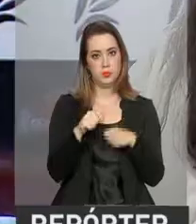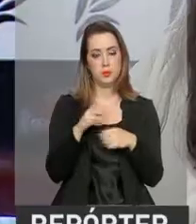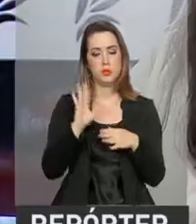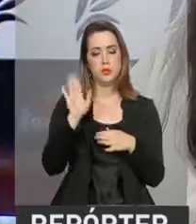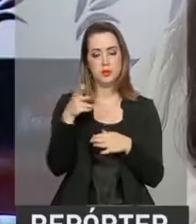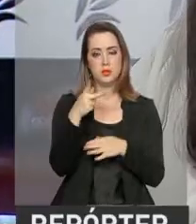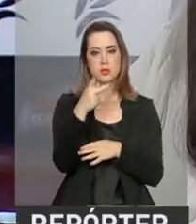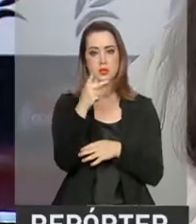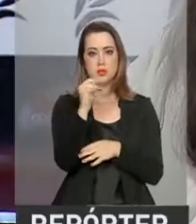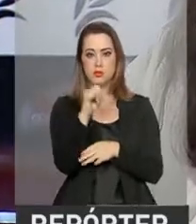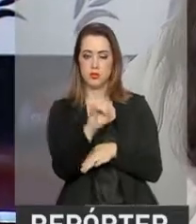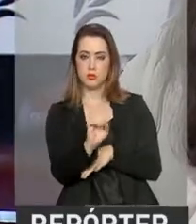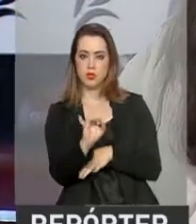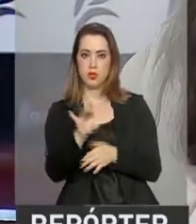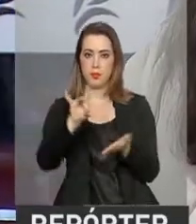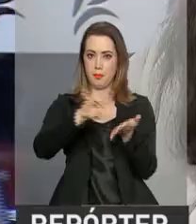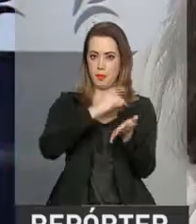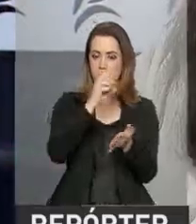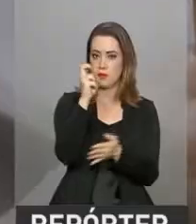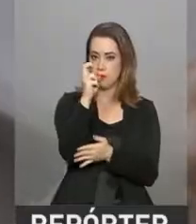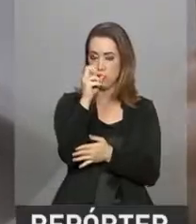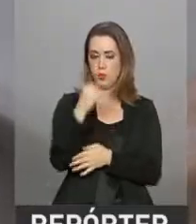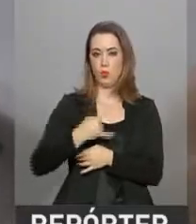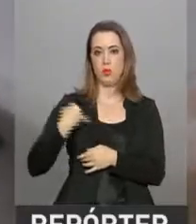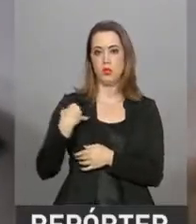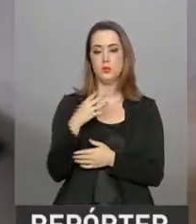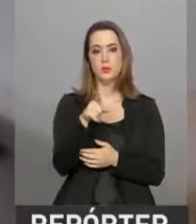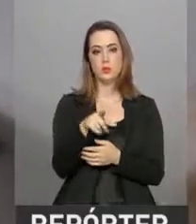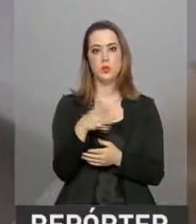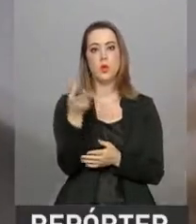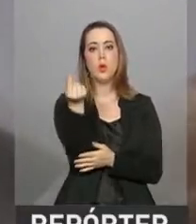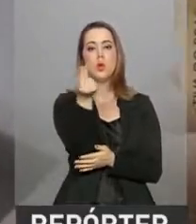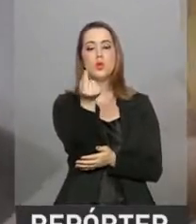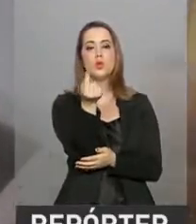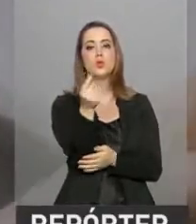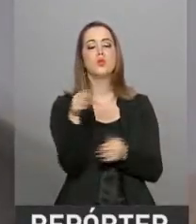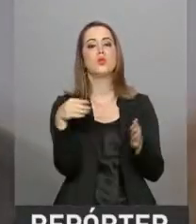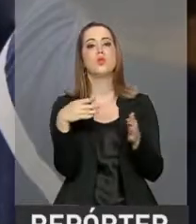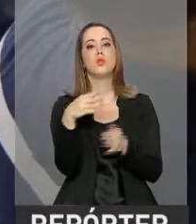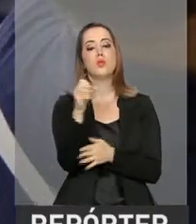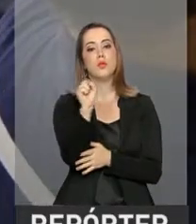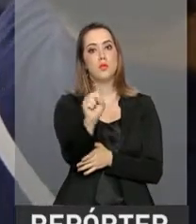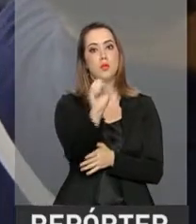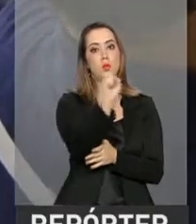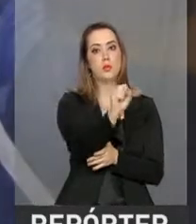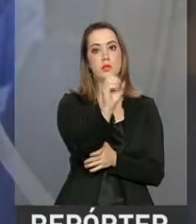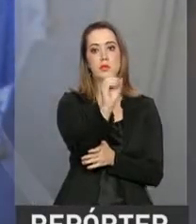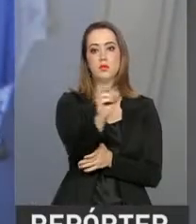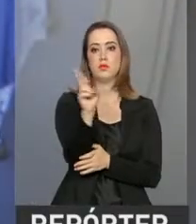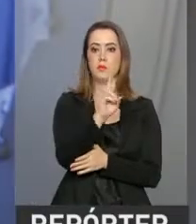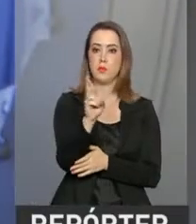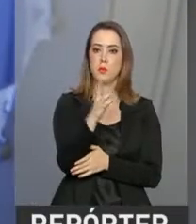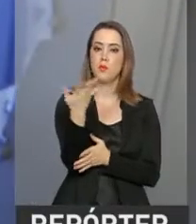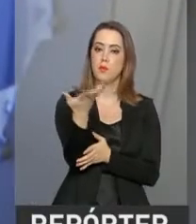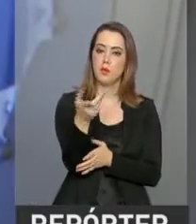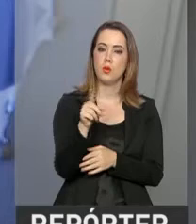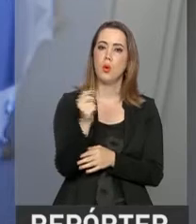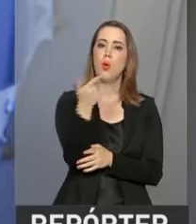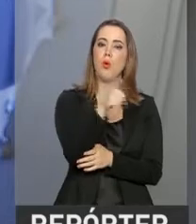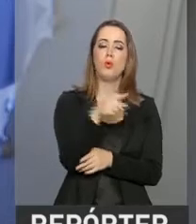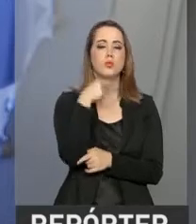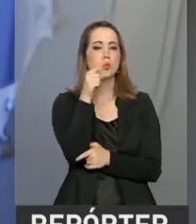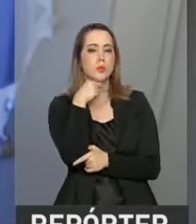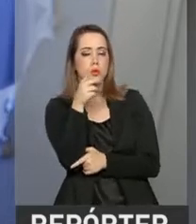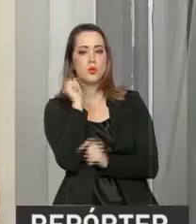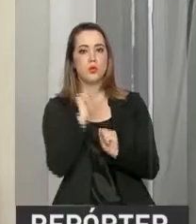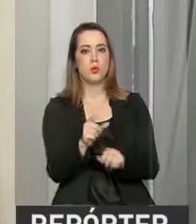inscrito no PIS/PASEP há no mínimo 5 anos. O valor integral do abono é de R$ 880. Outras dúvidas podem